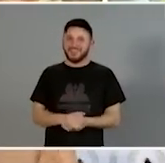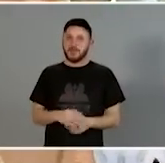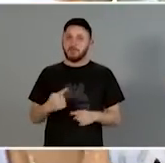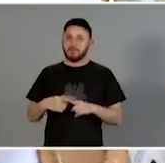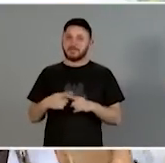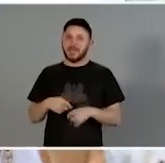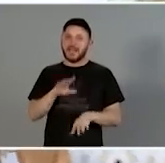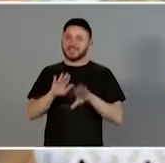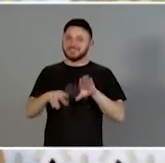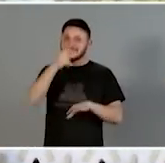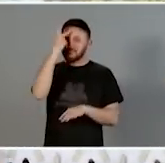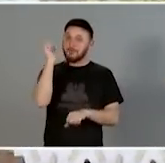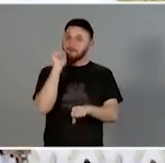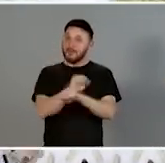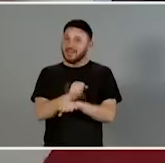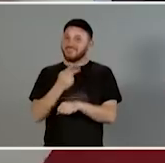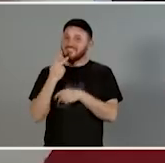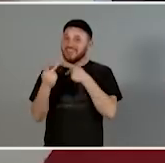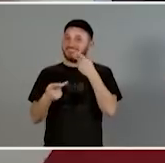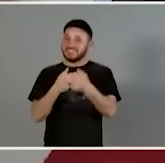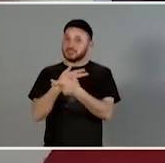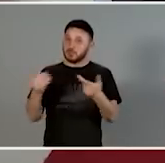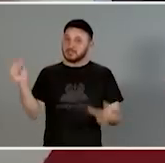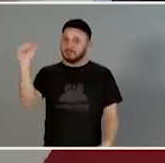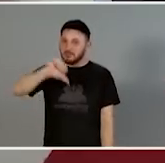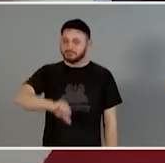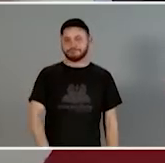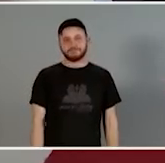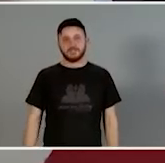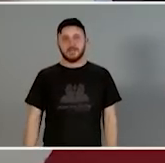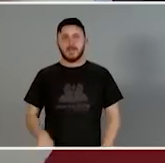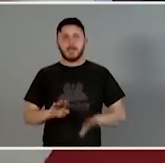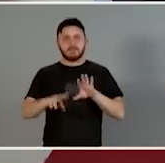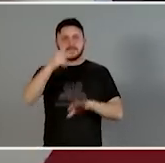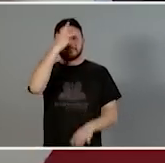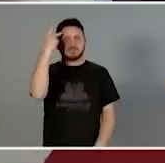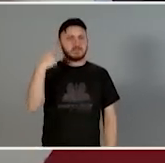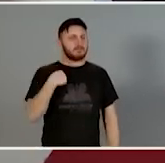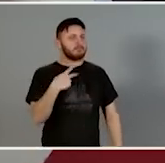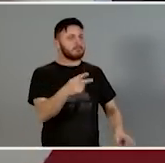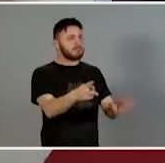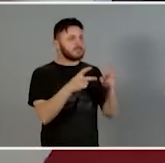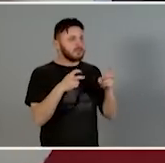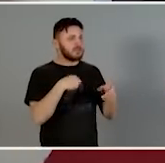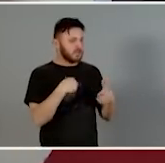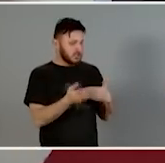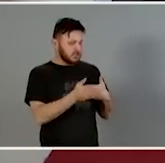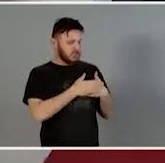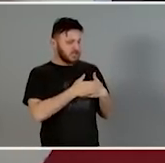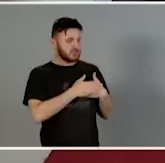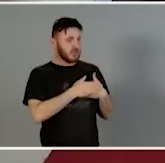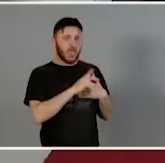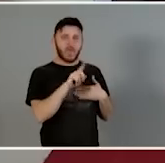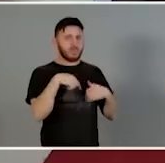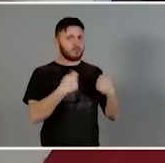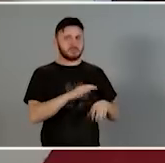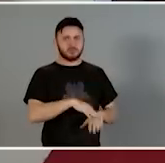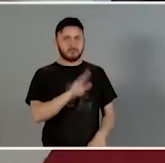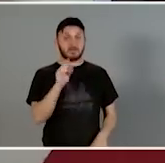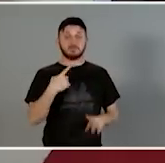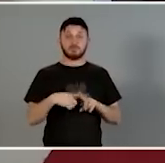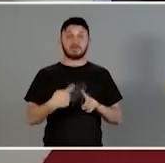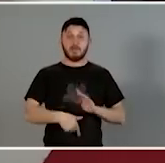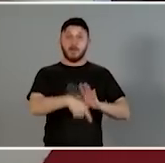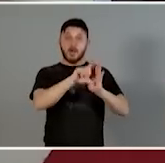Mas se alguém se deu que eu estou com gesso, eu não preciso mais. O que antes para mim